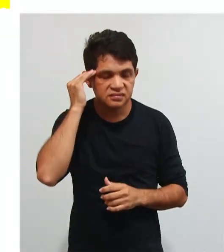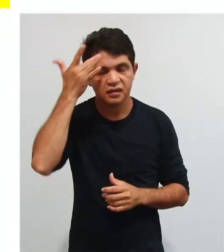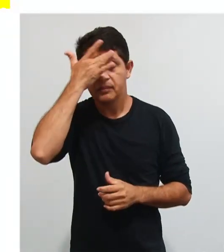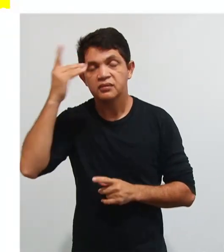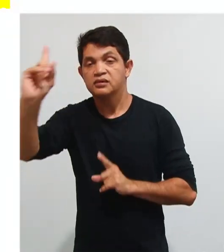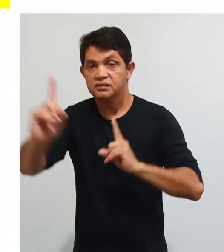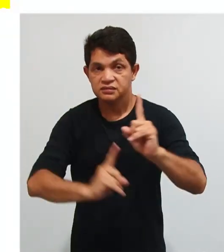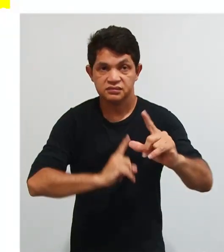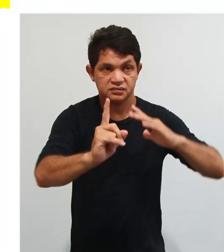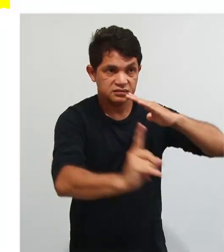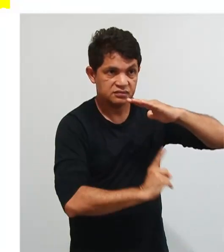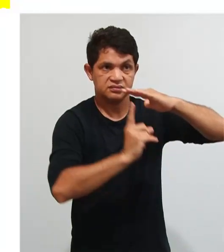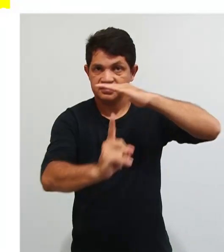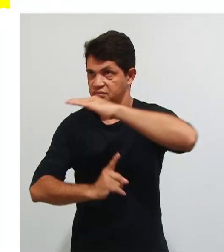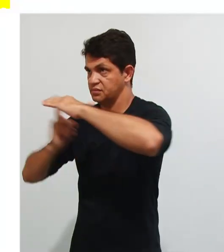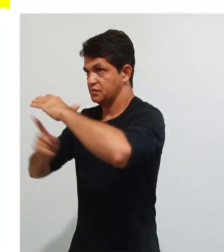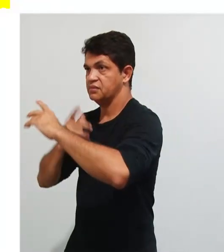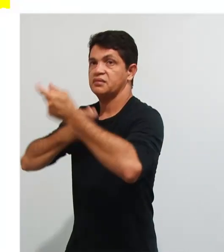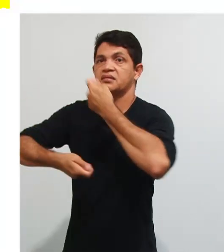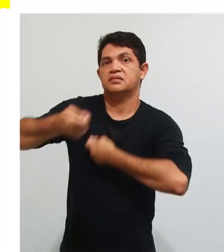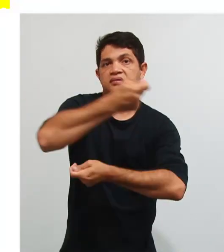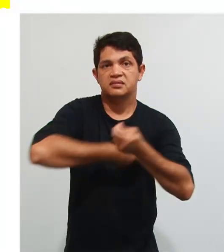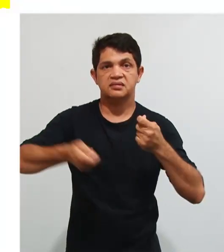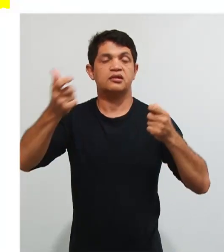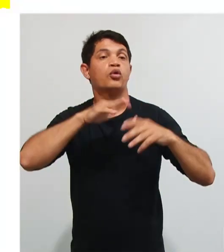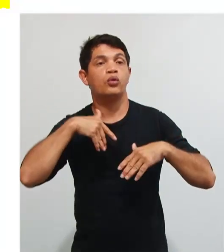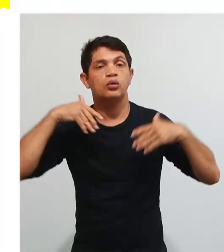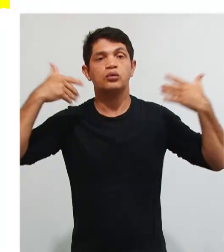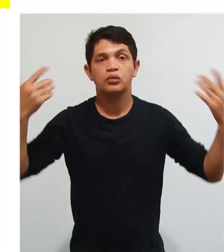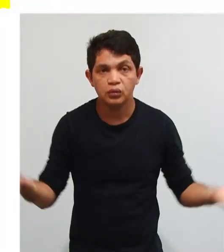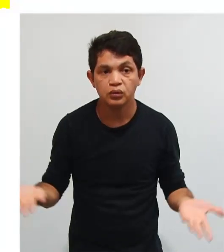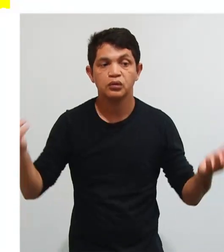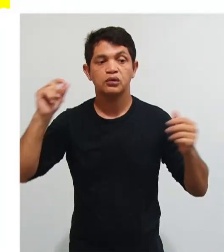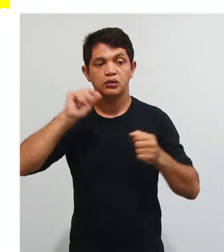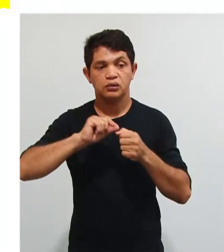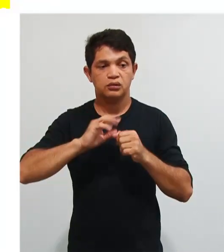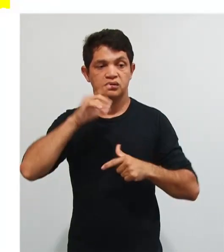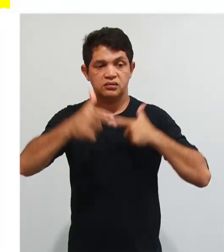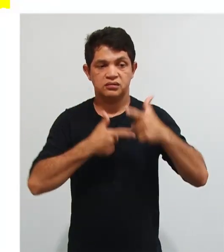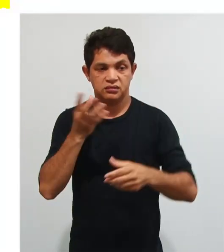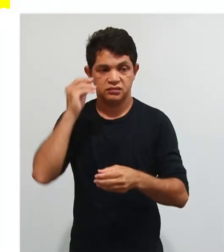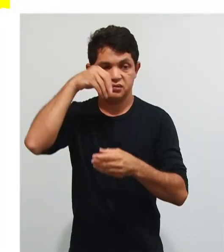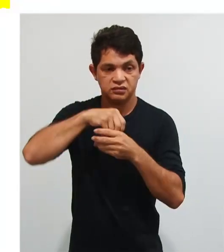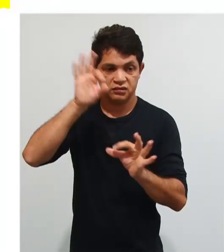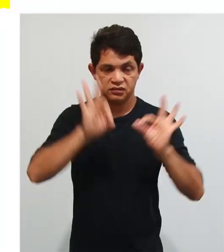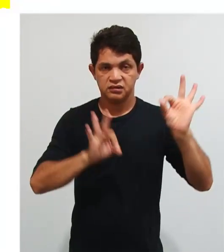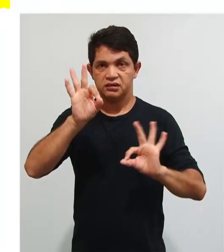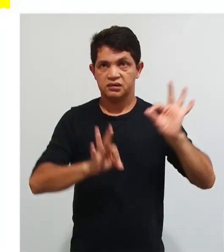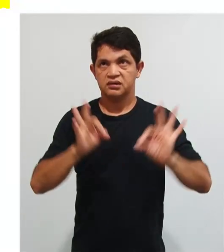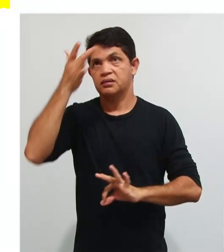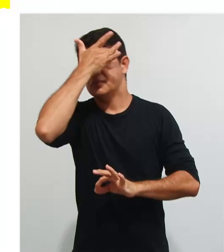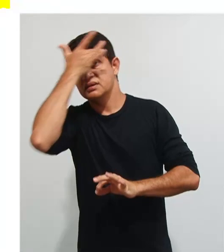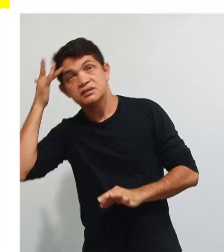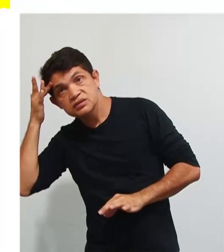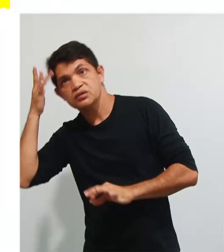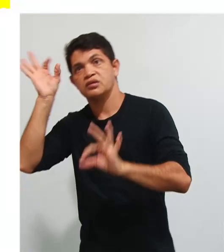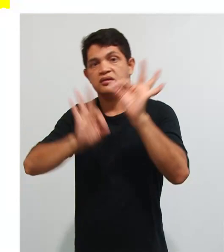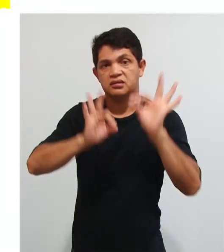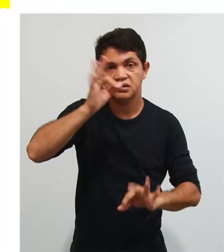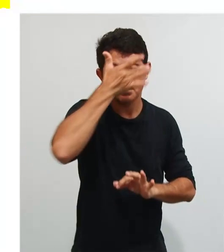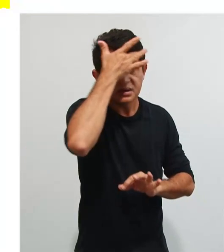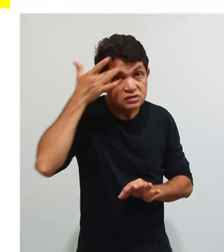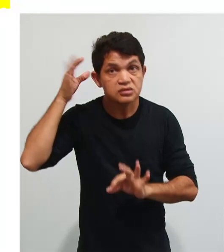o meu segundo ponto. Posteriori, nós vamos aqui então trabalhar com a organização de pessoas. Gente,